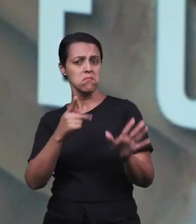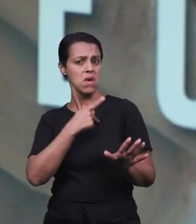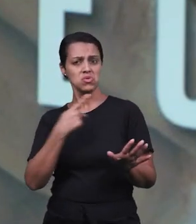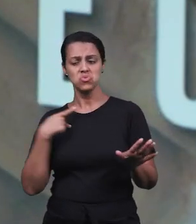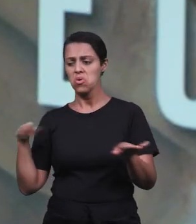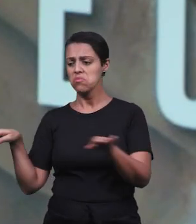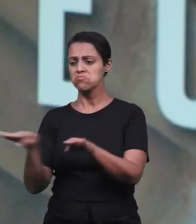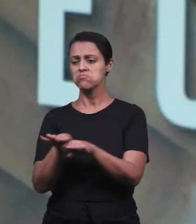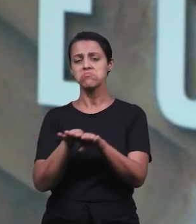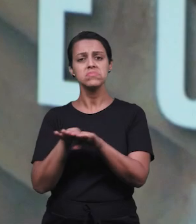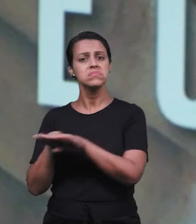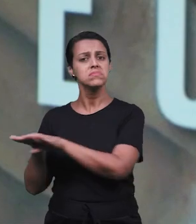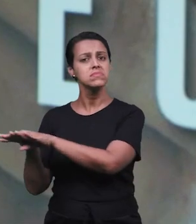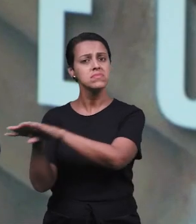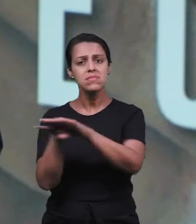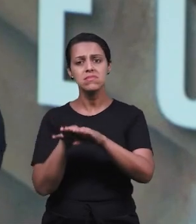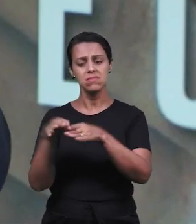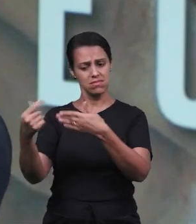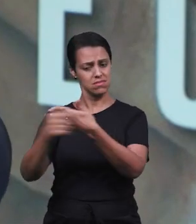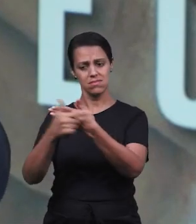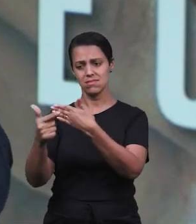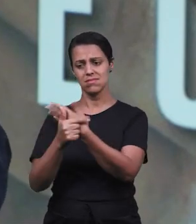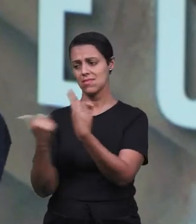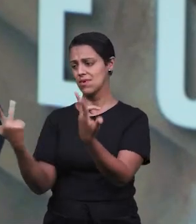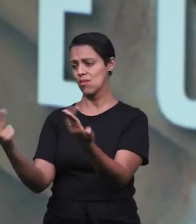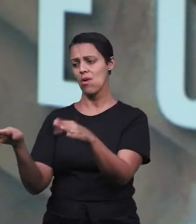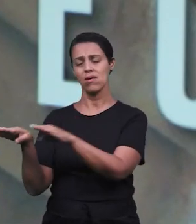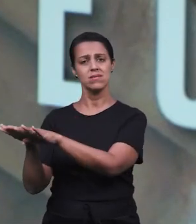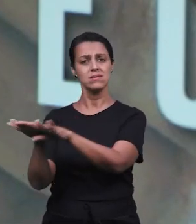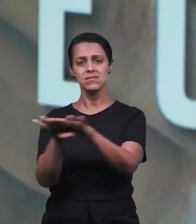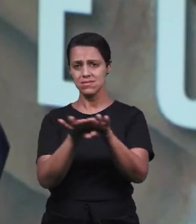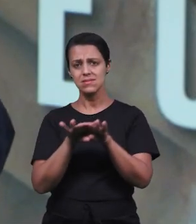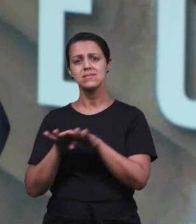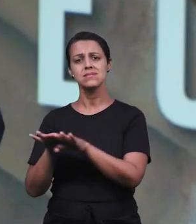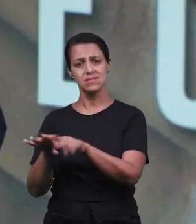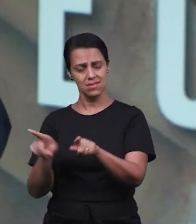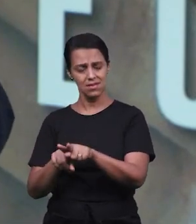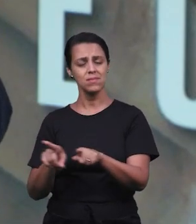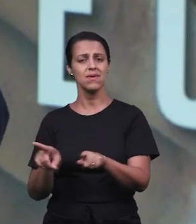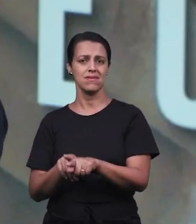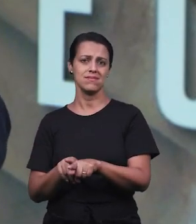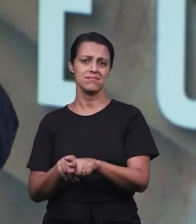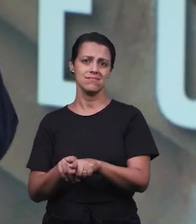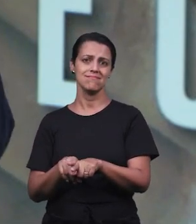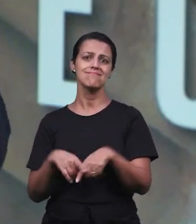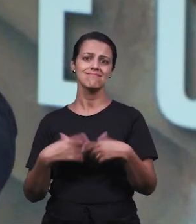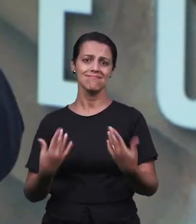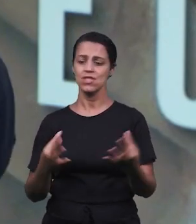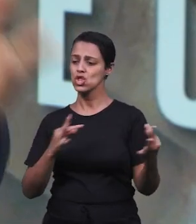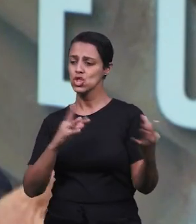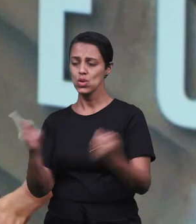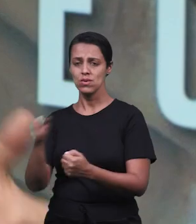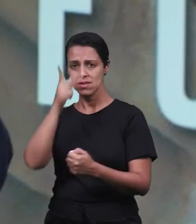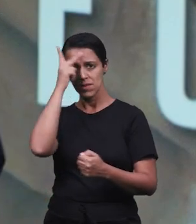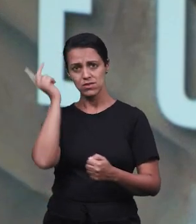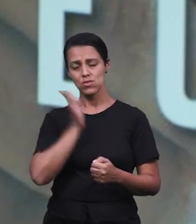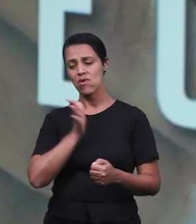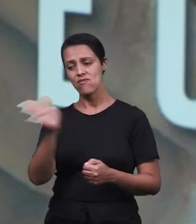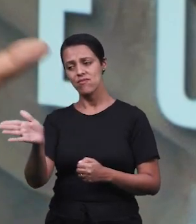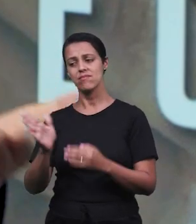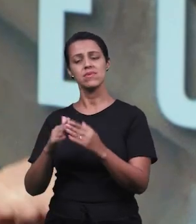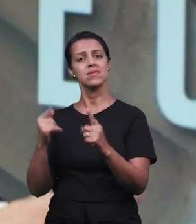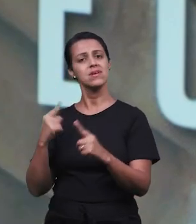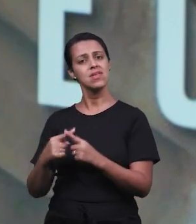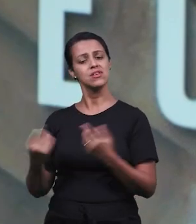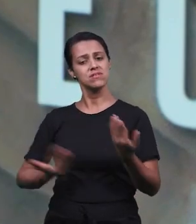ovelhas vão para a igreja numa função com seus recursos e o pastor também vai para a igreja servir a Deus com seus próprios recursos. Esta